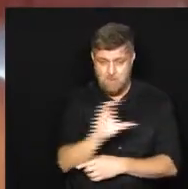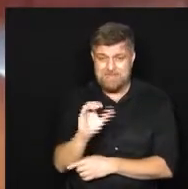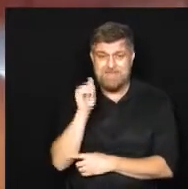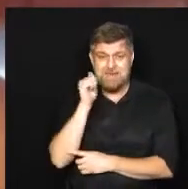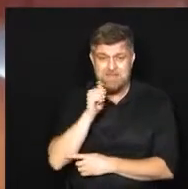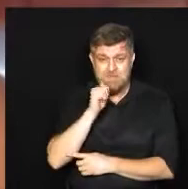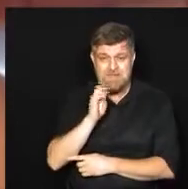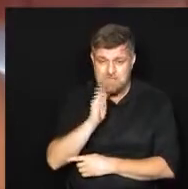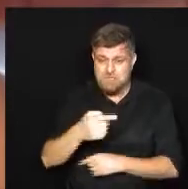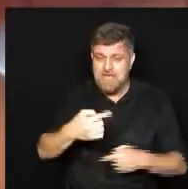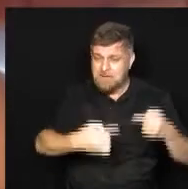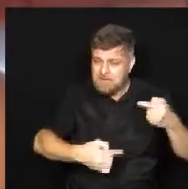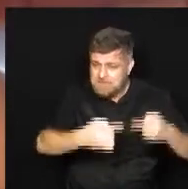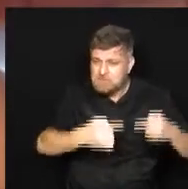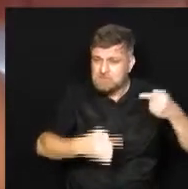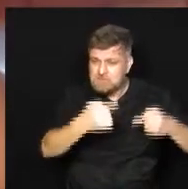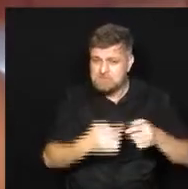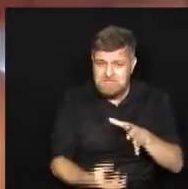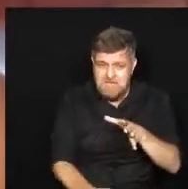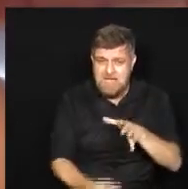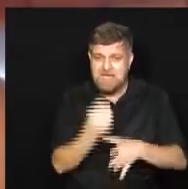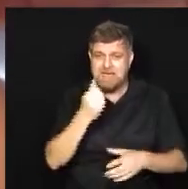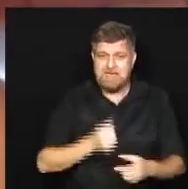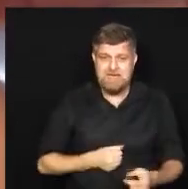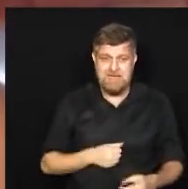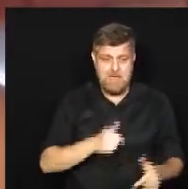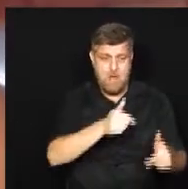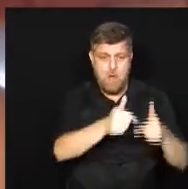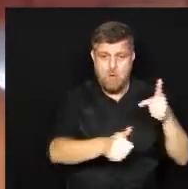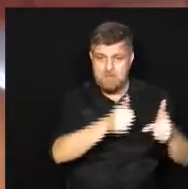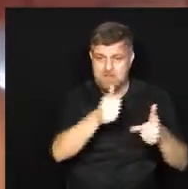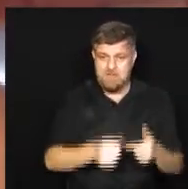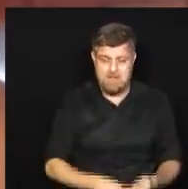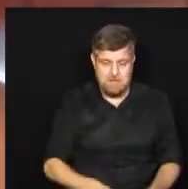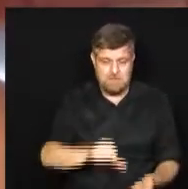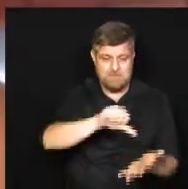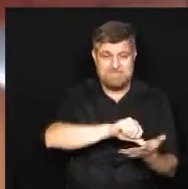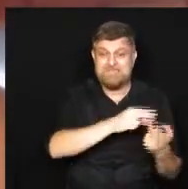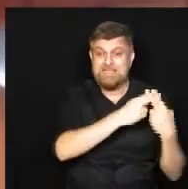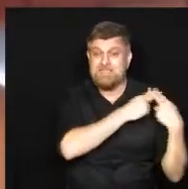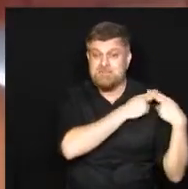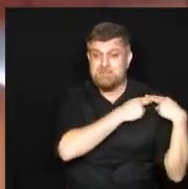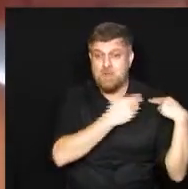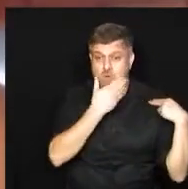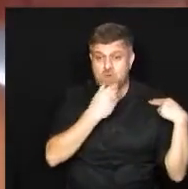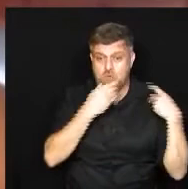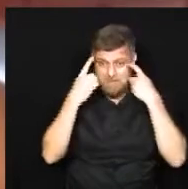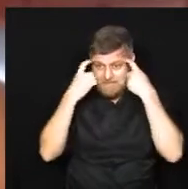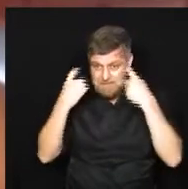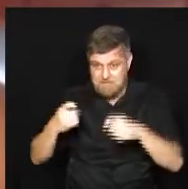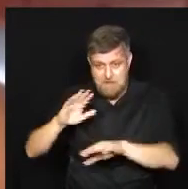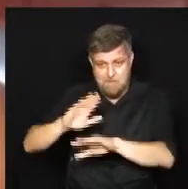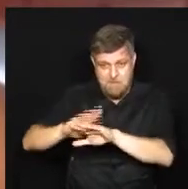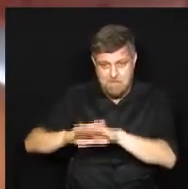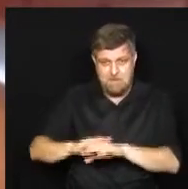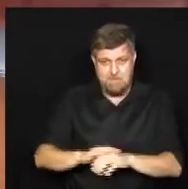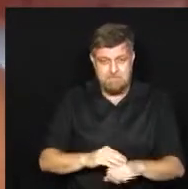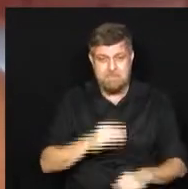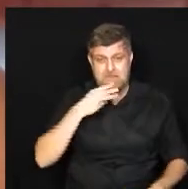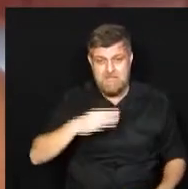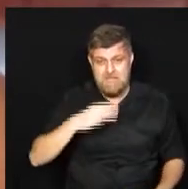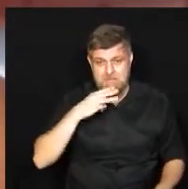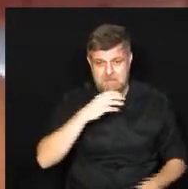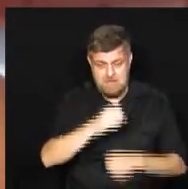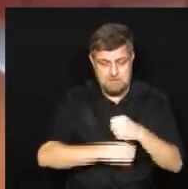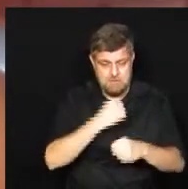Mulher, uma discussão de implementação desse serviço. Então, em 2020, agora, em março de 2020, a